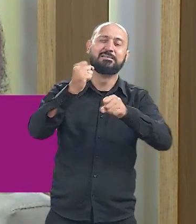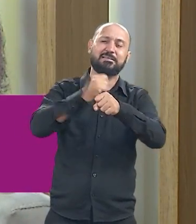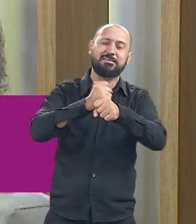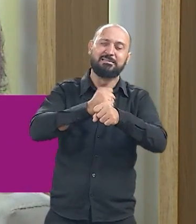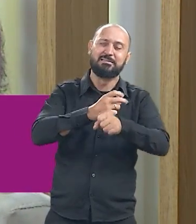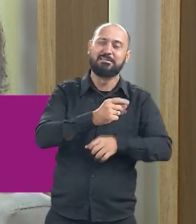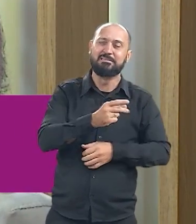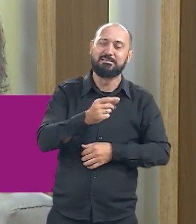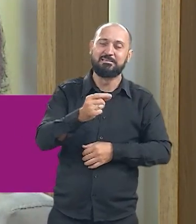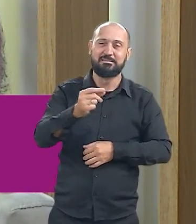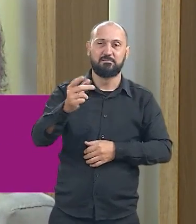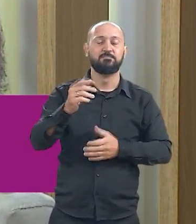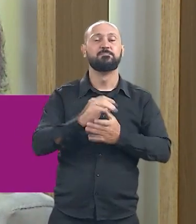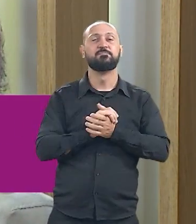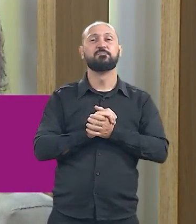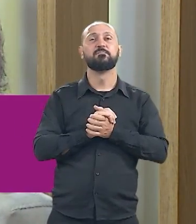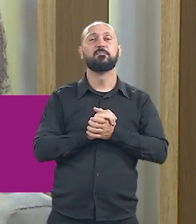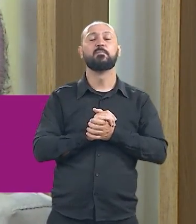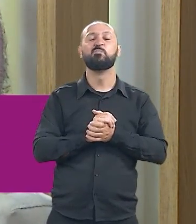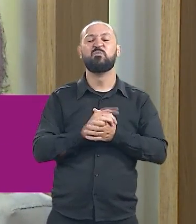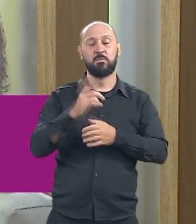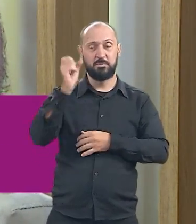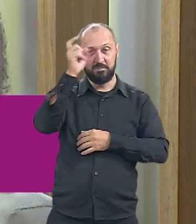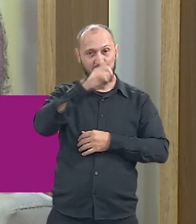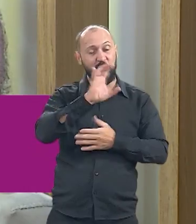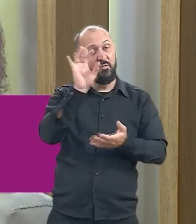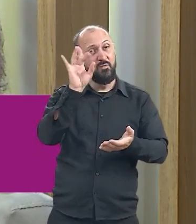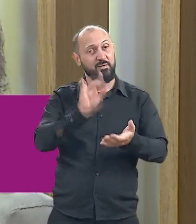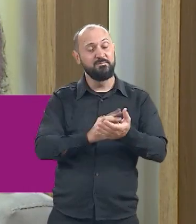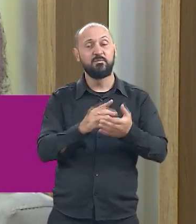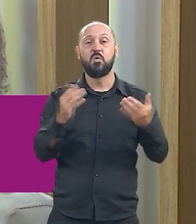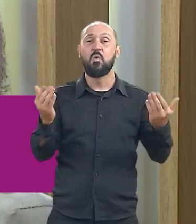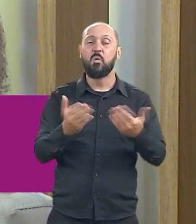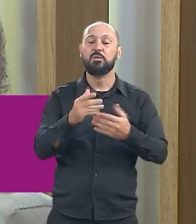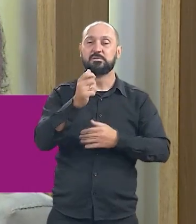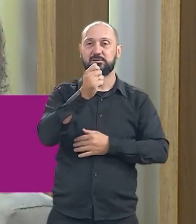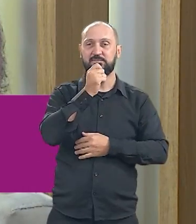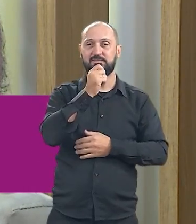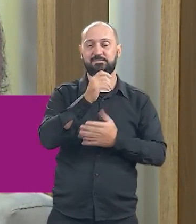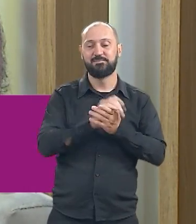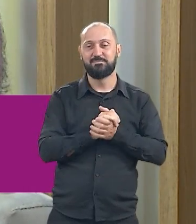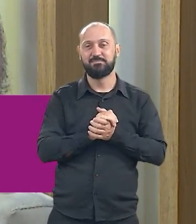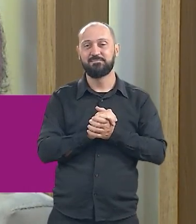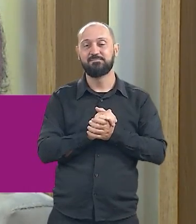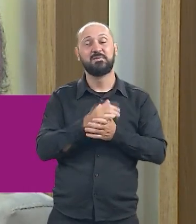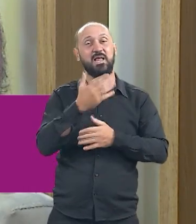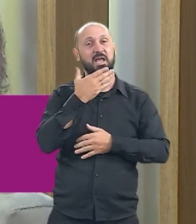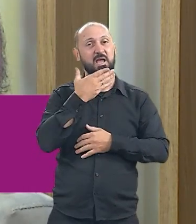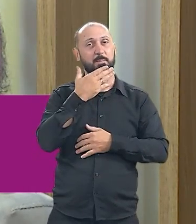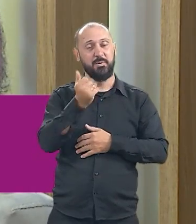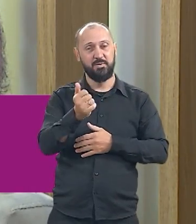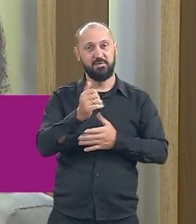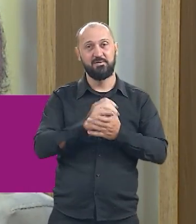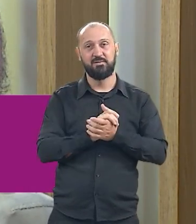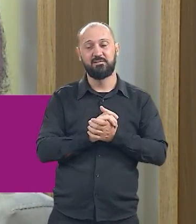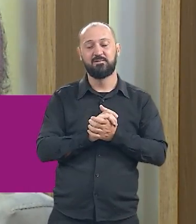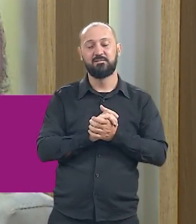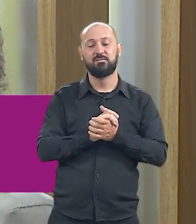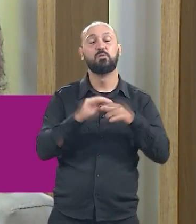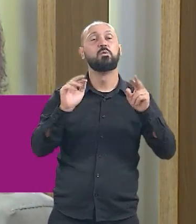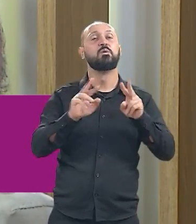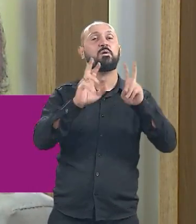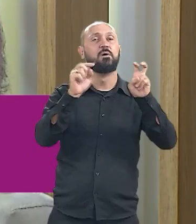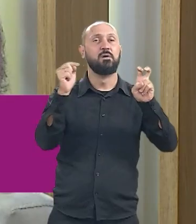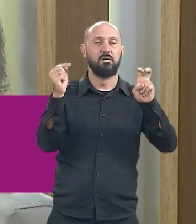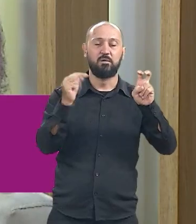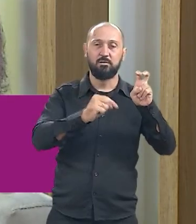foi um grande tabu, né? Hoje ainda é, mas tem melhorado muito. porque o tema esse ano do CVV, todo